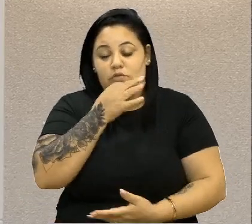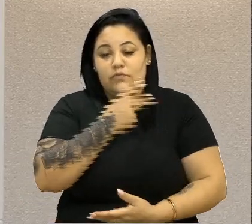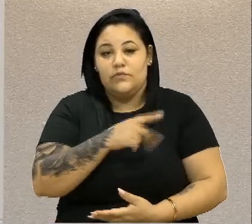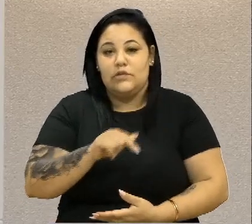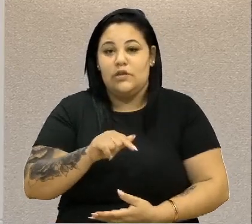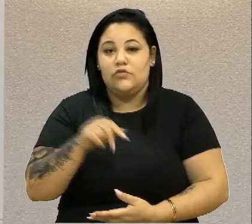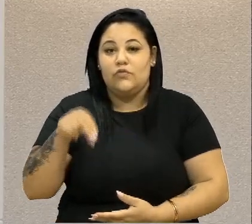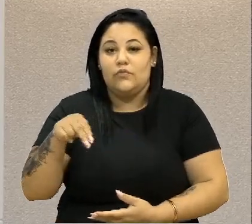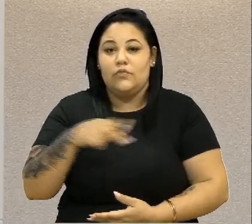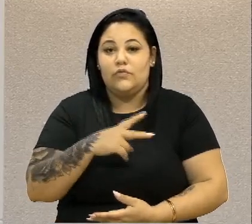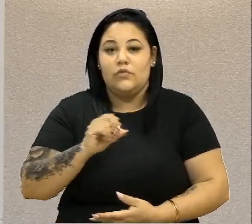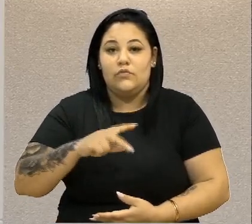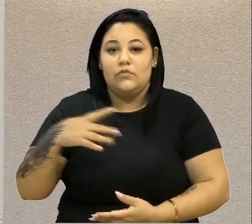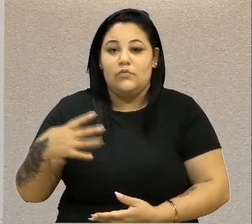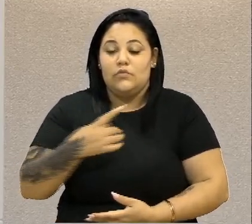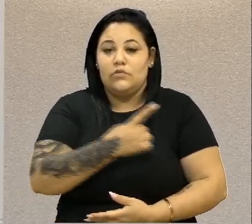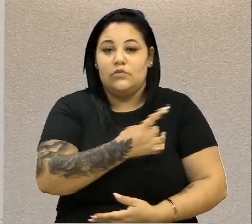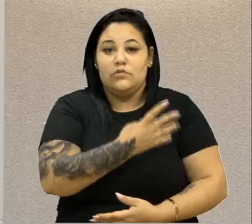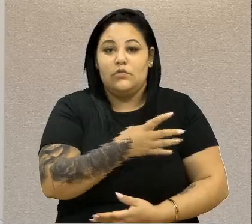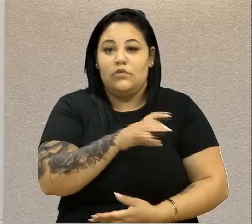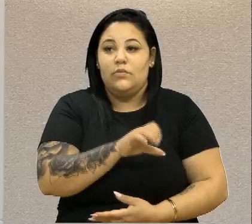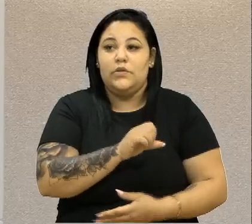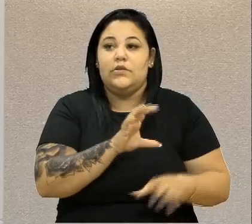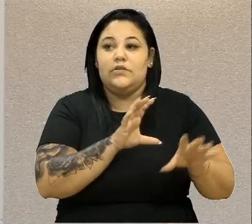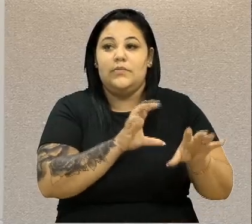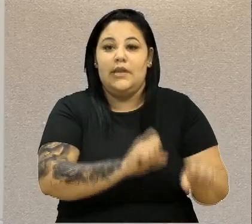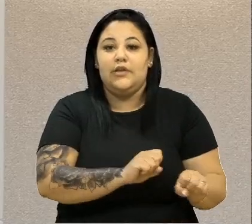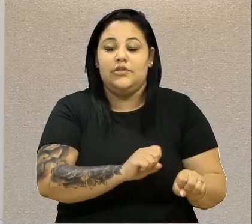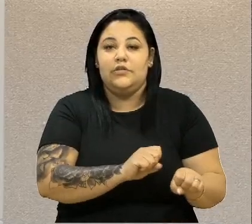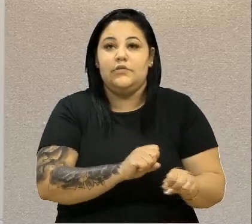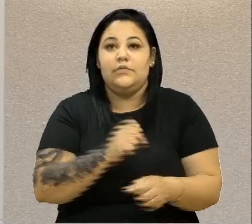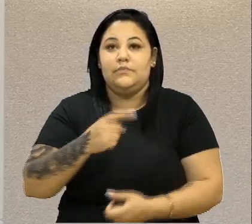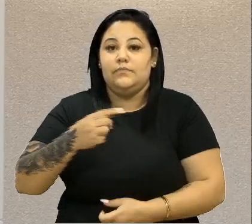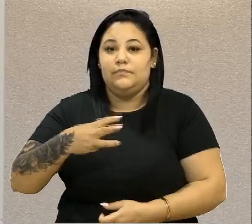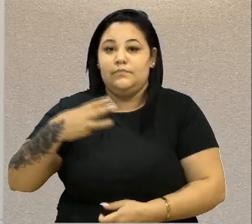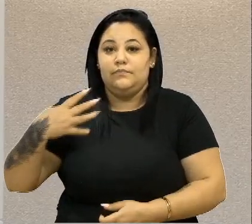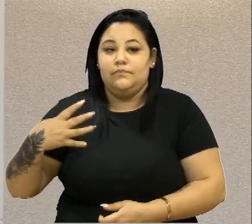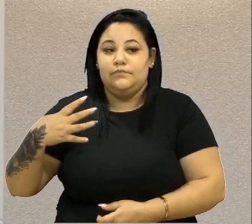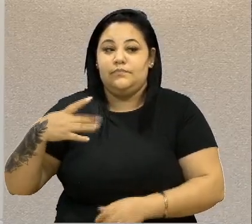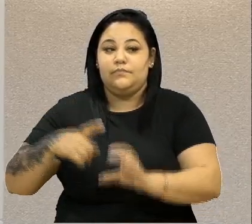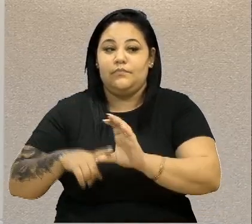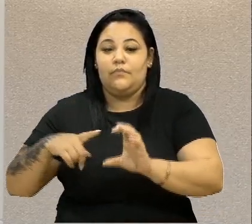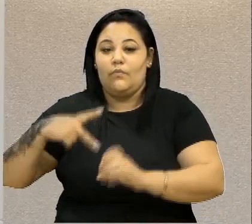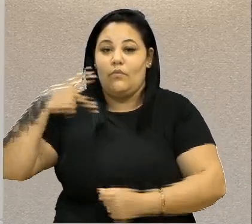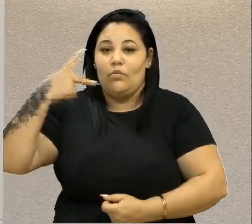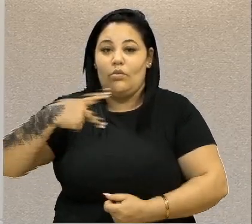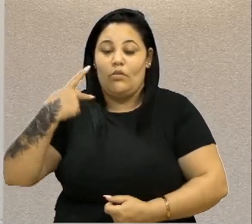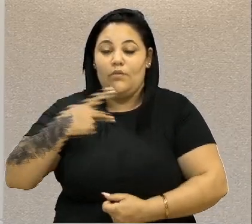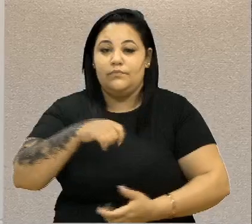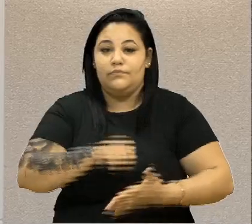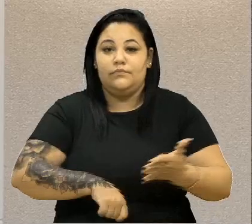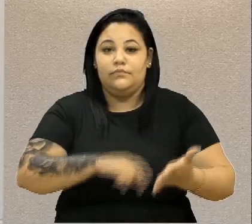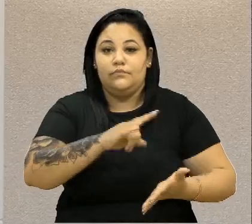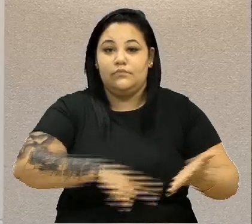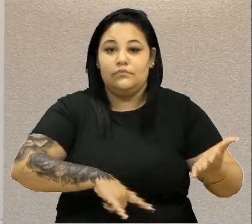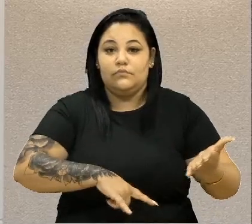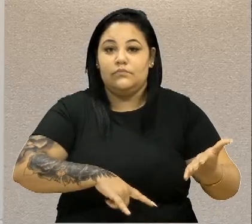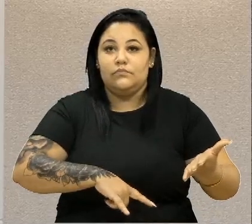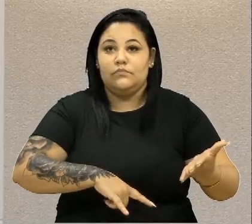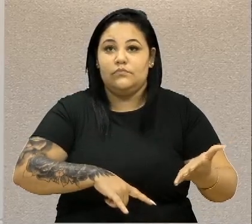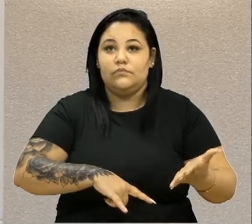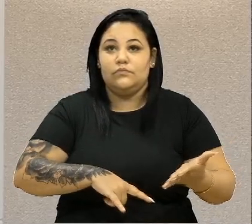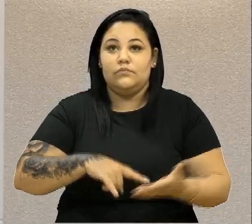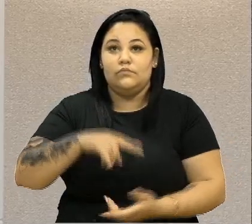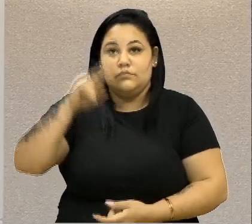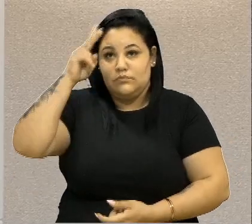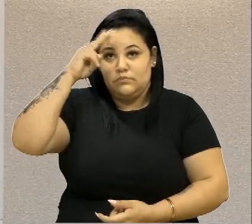de 2024, 149 anos da colonização, 134 anos da emancipação política. Assinam esse documento Velocino